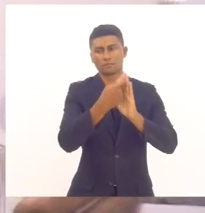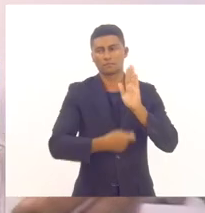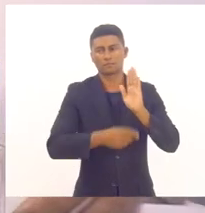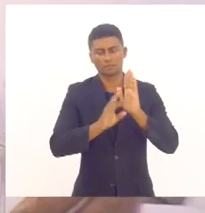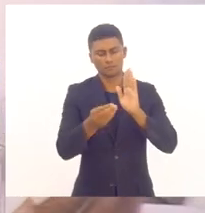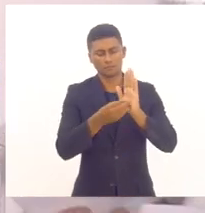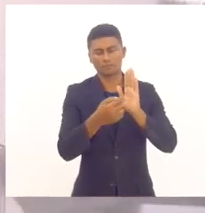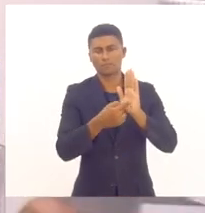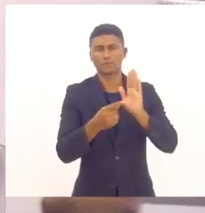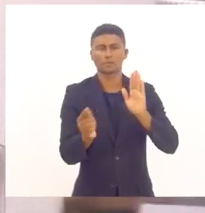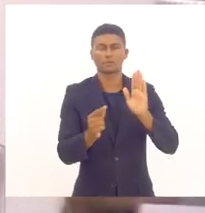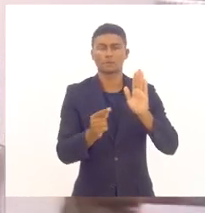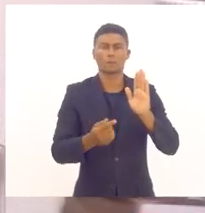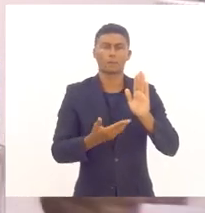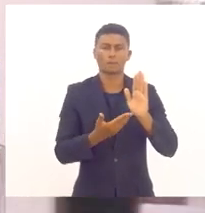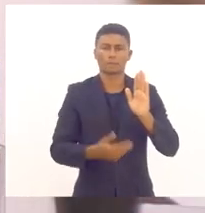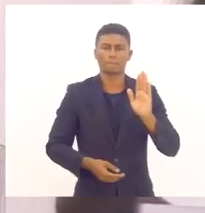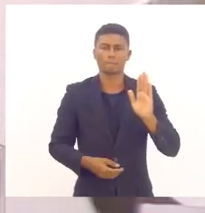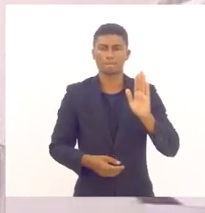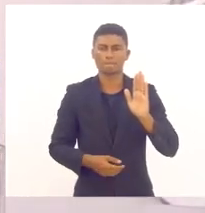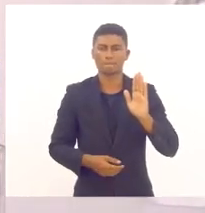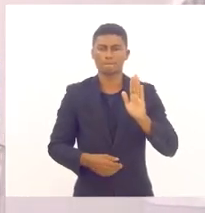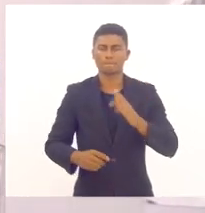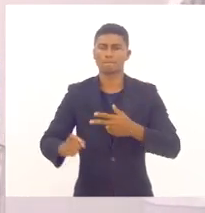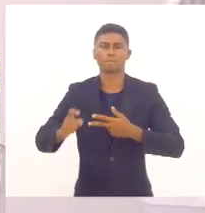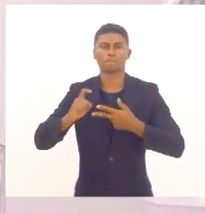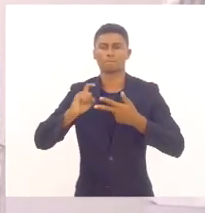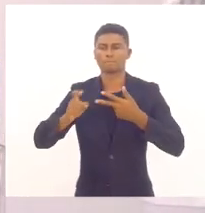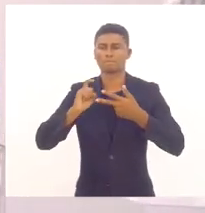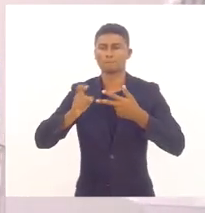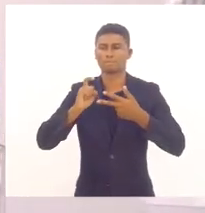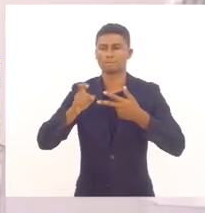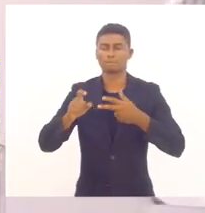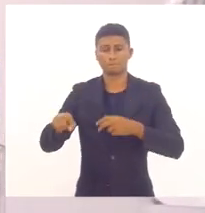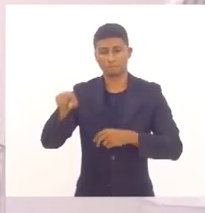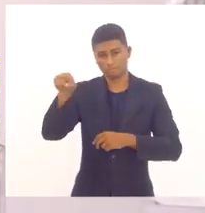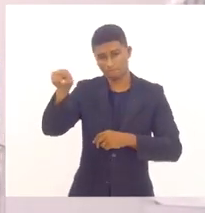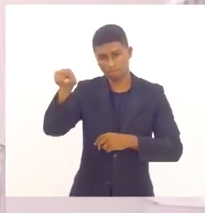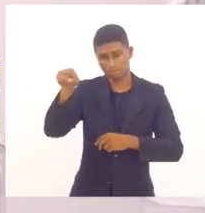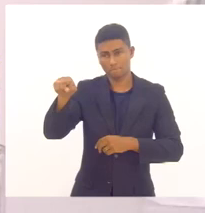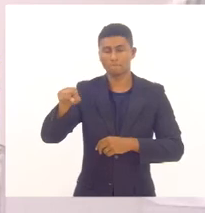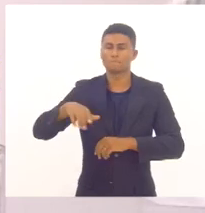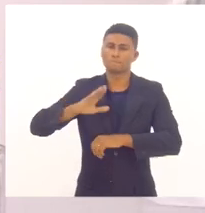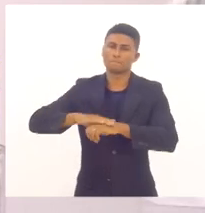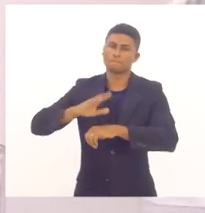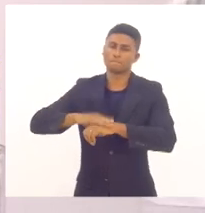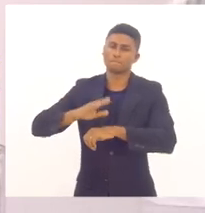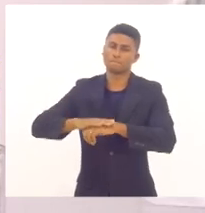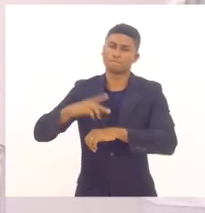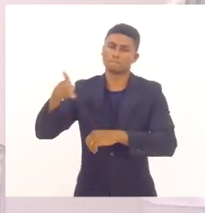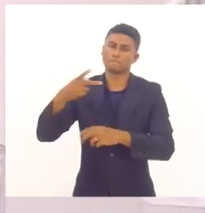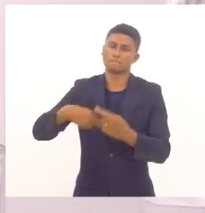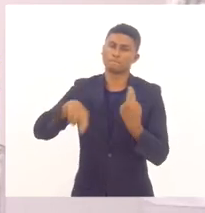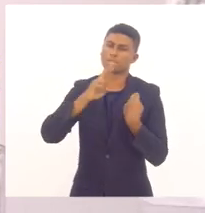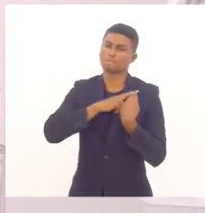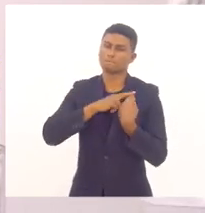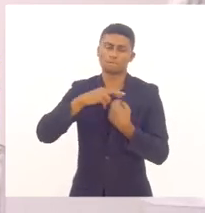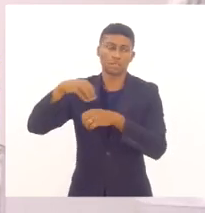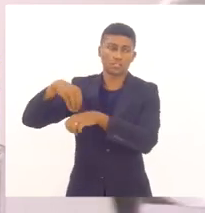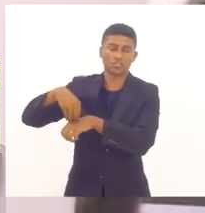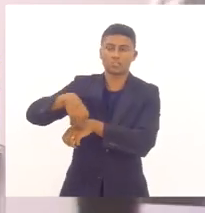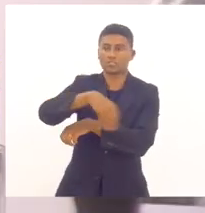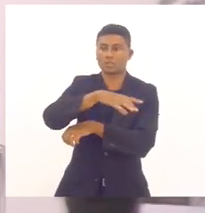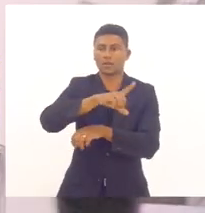textualmente, que o Poder Executivo é quem vai ter a função de indicar uma